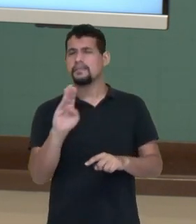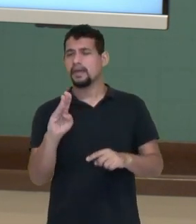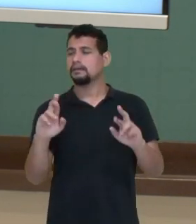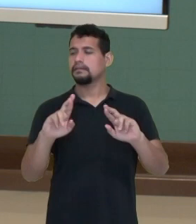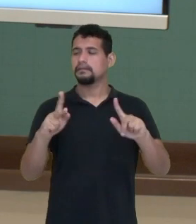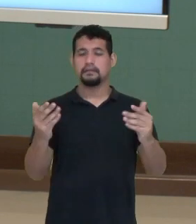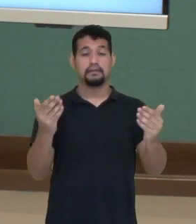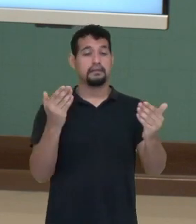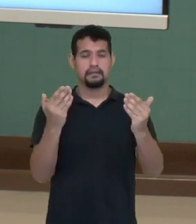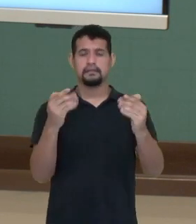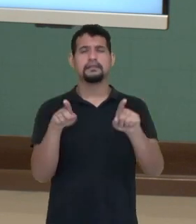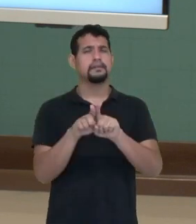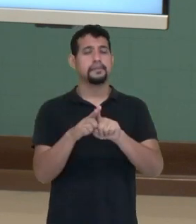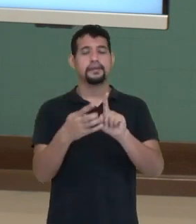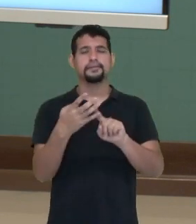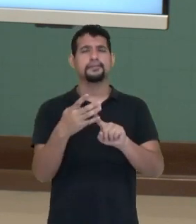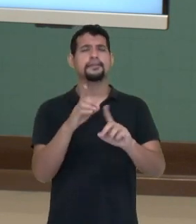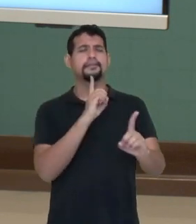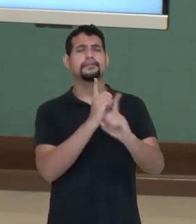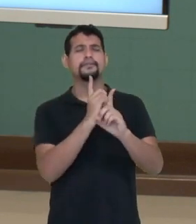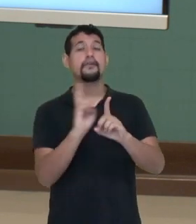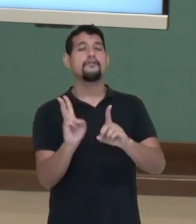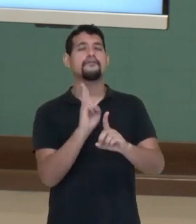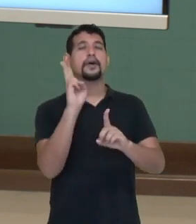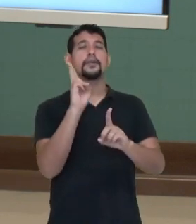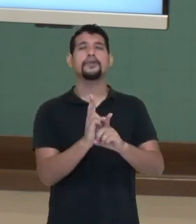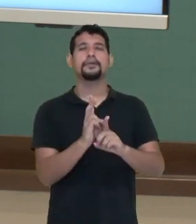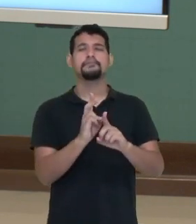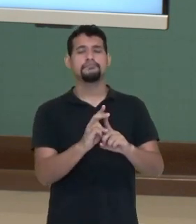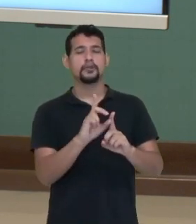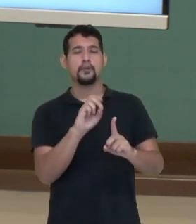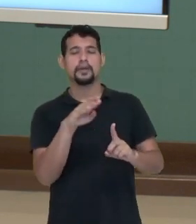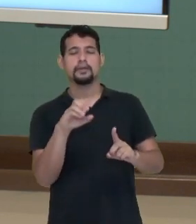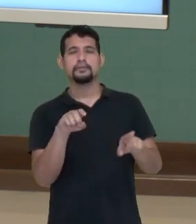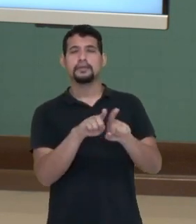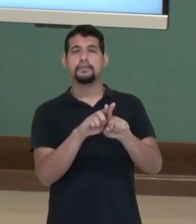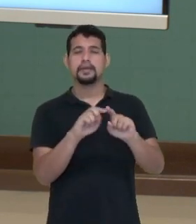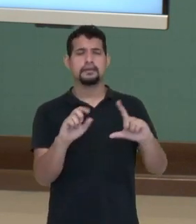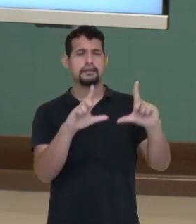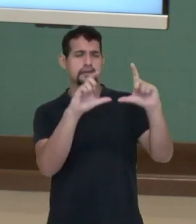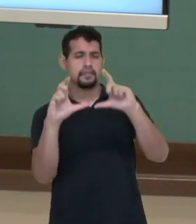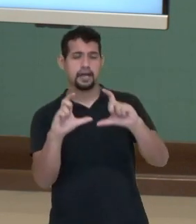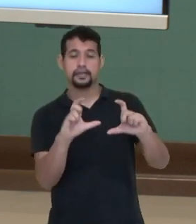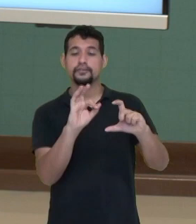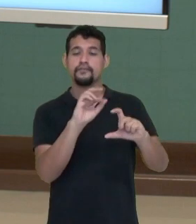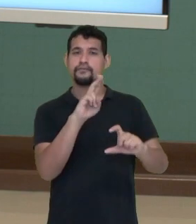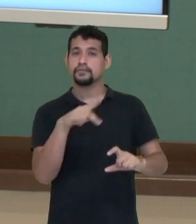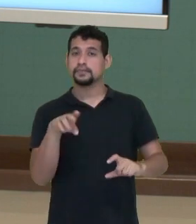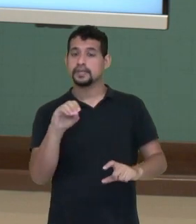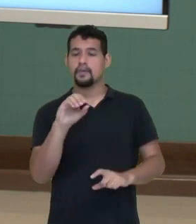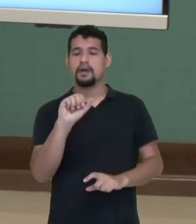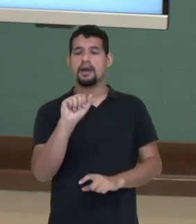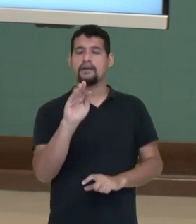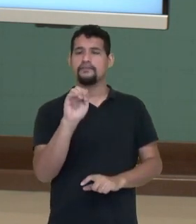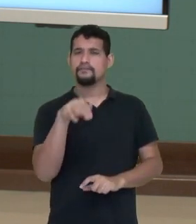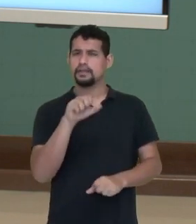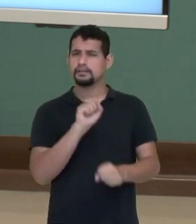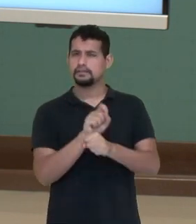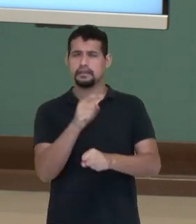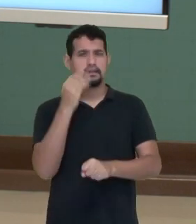angular e linear, identificar o valor de domínio e imagem com as respectivas variáveis de uma função afim.